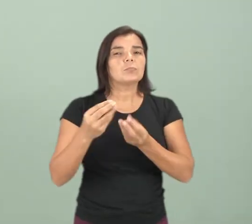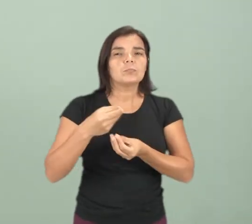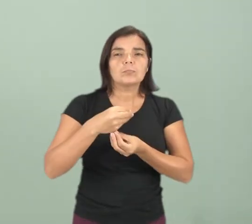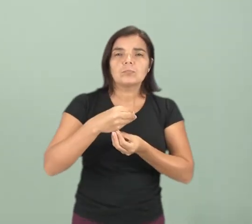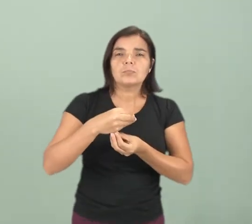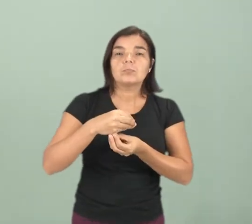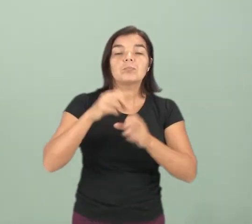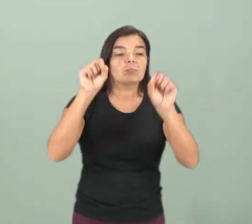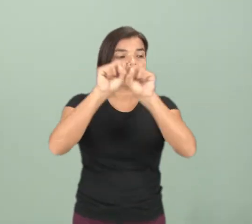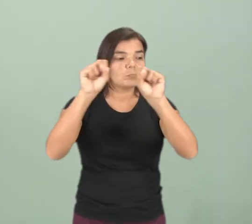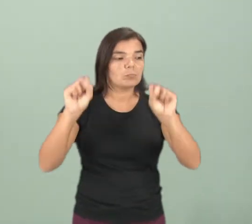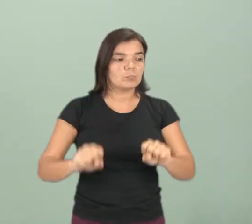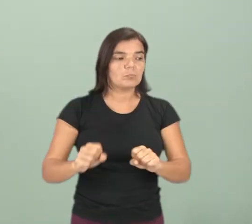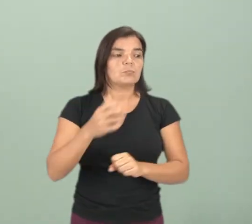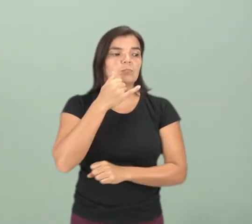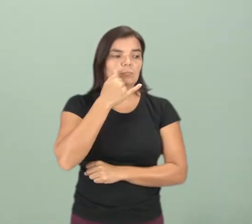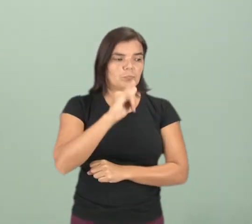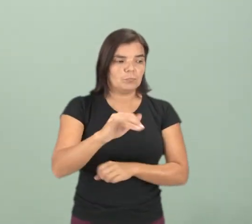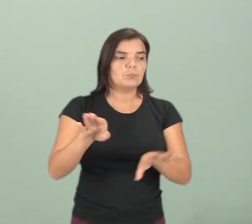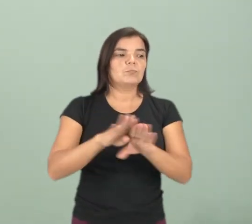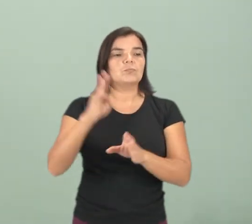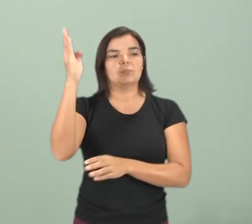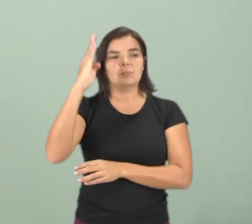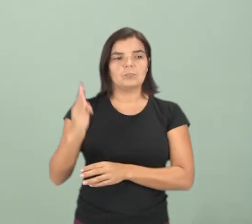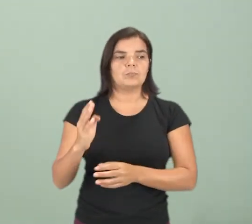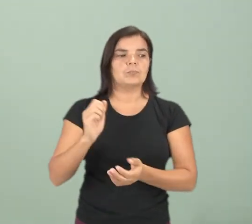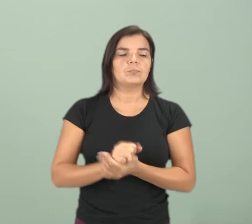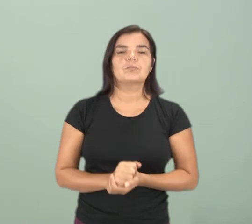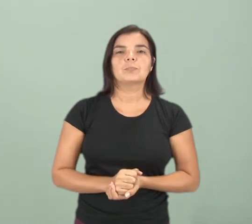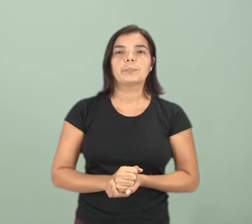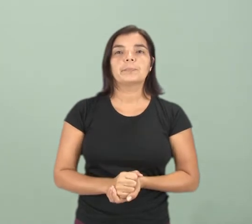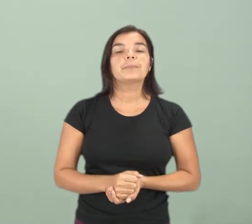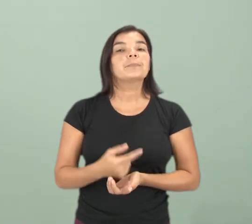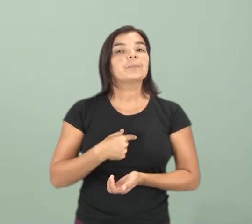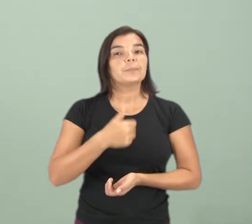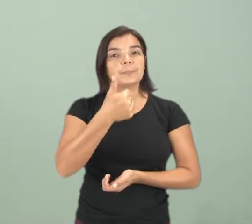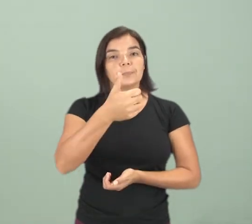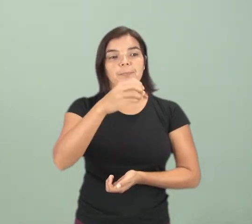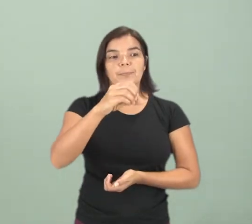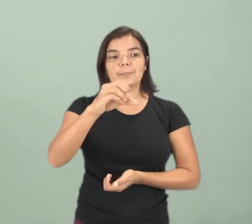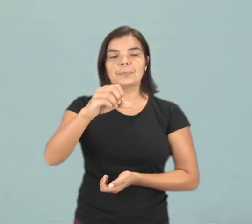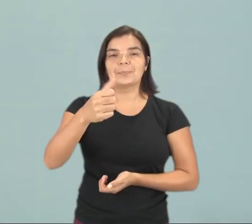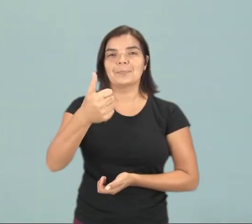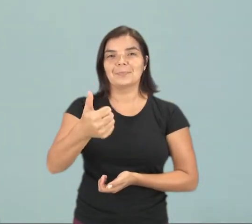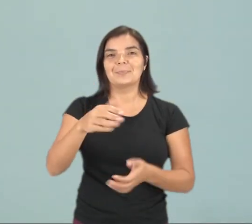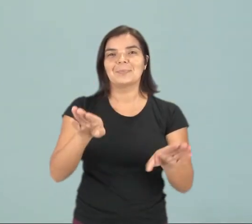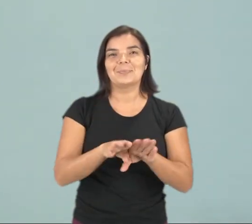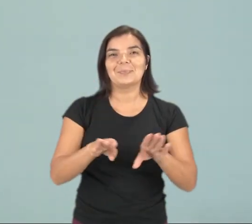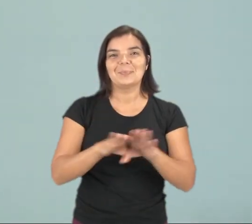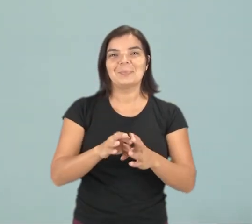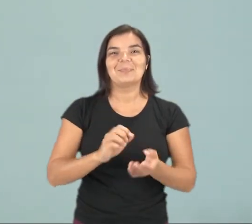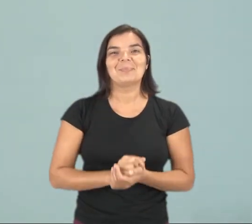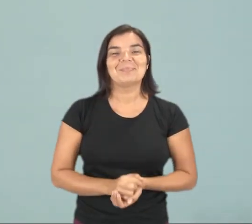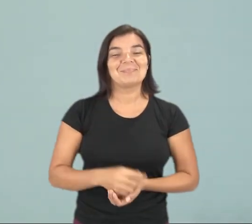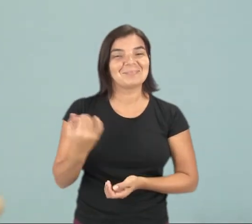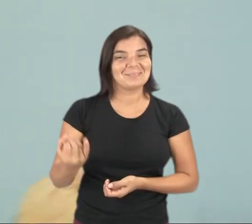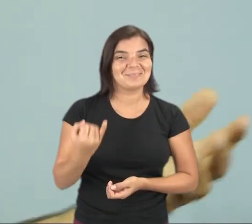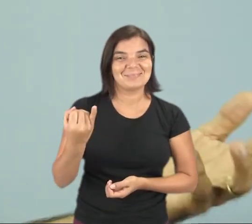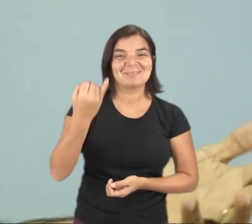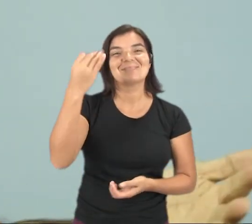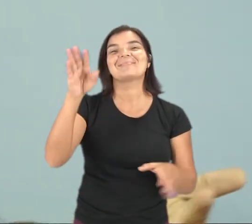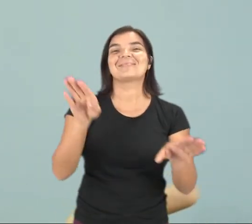distribuição do sistema de energia brasileiro. Em 1991, talvez um dos marcos